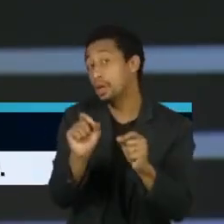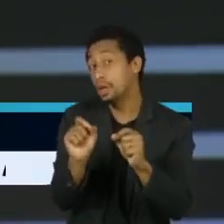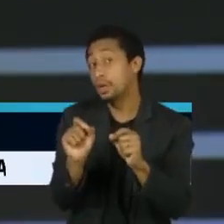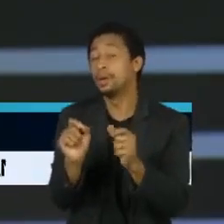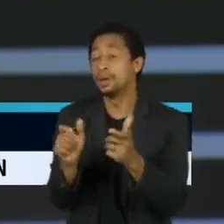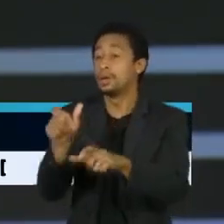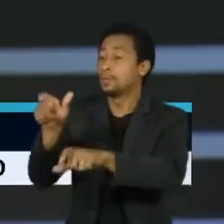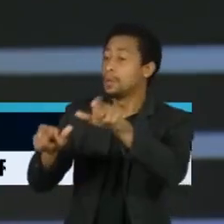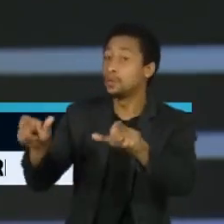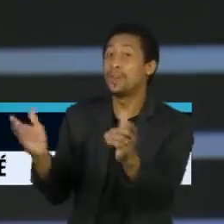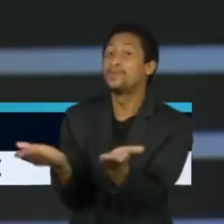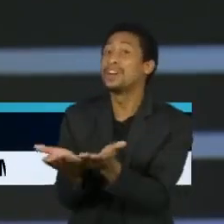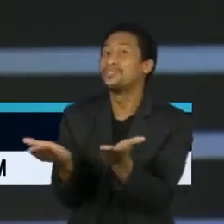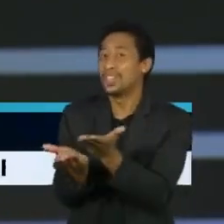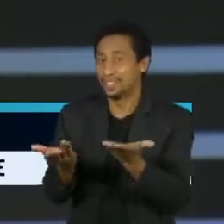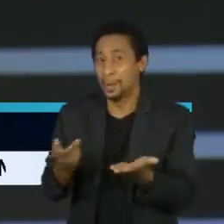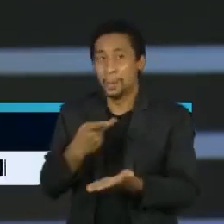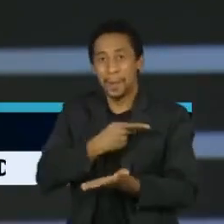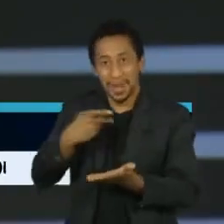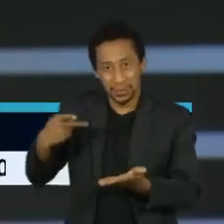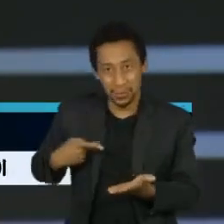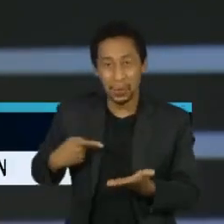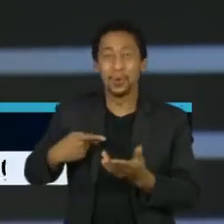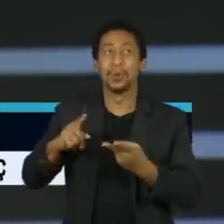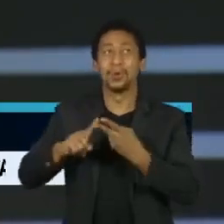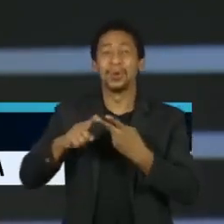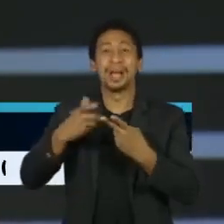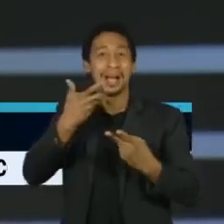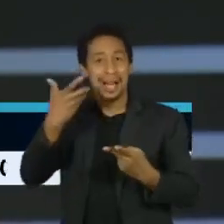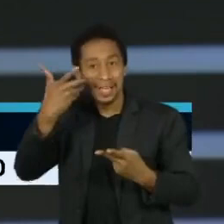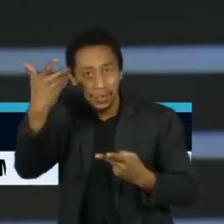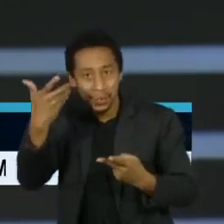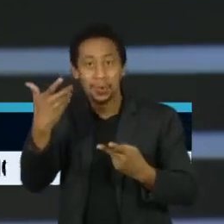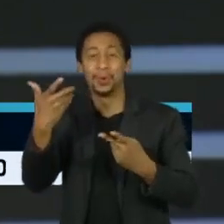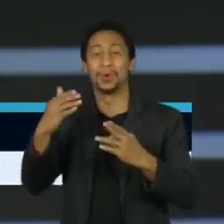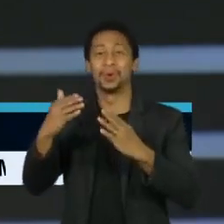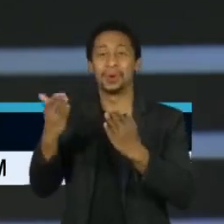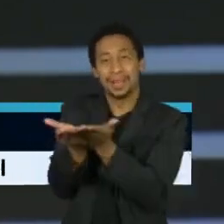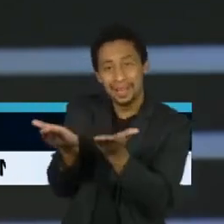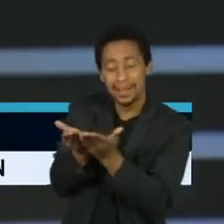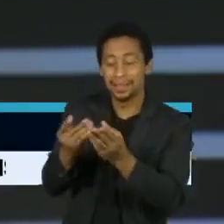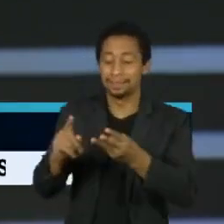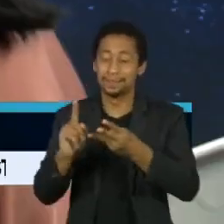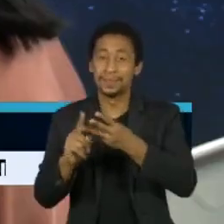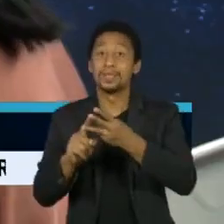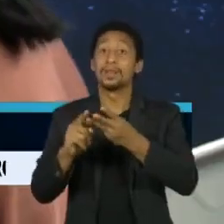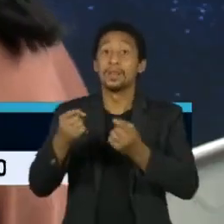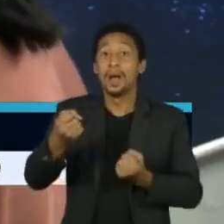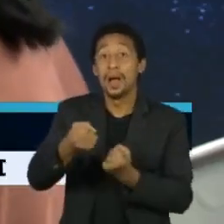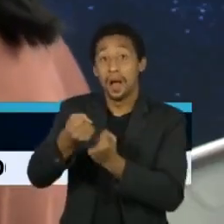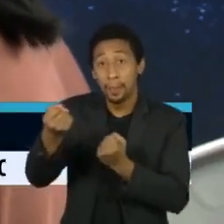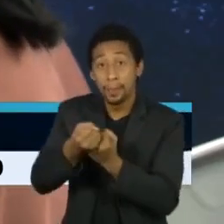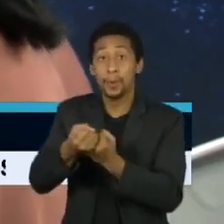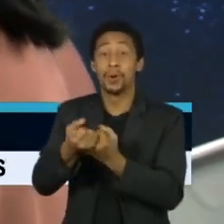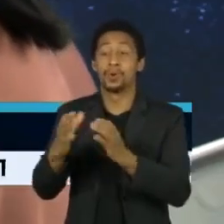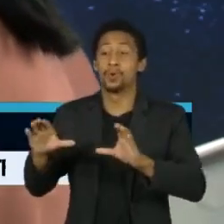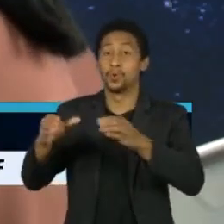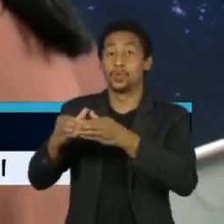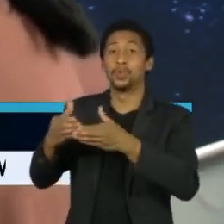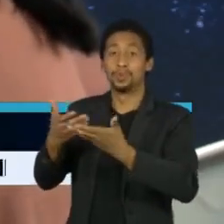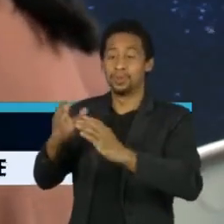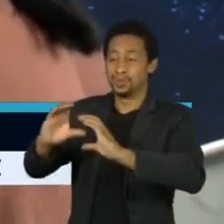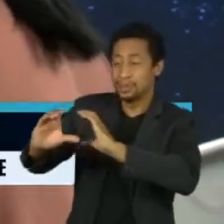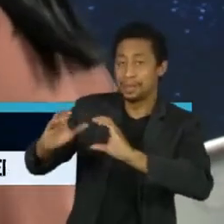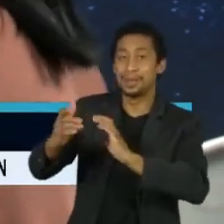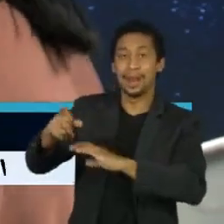os pastores do Congresso, foram os cantores gospel, foram aqueles que representam os interesses dos grandes grupos de